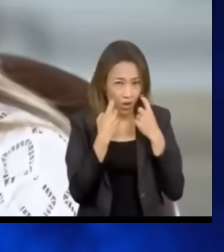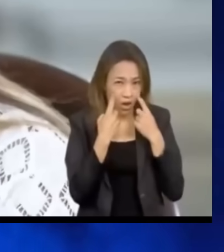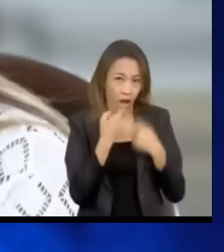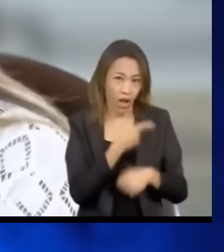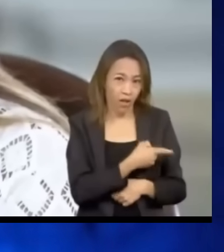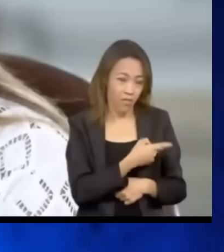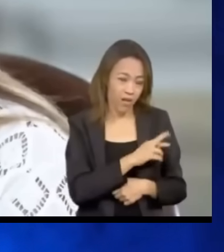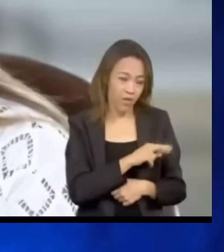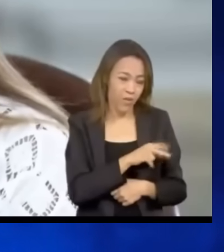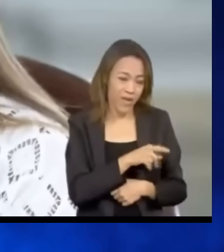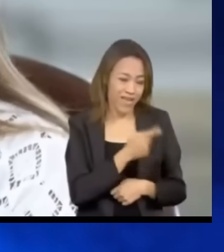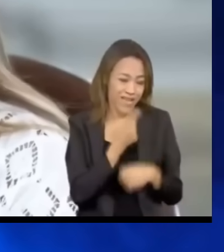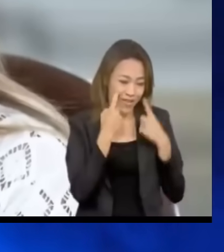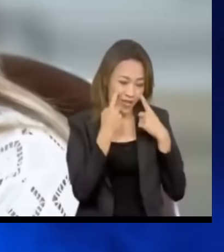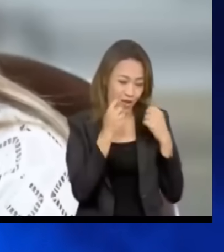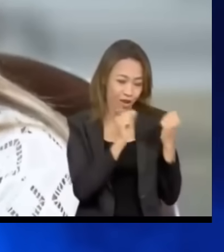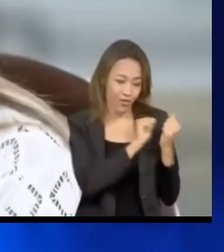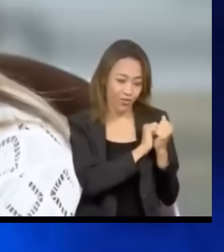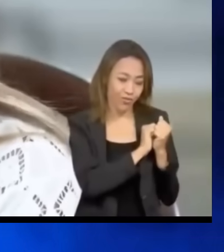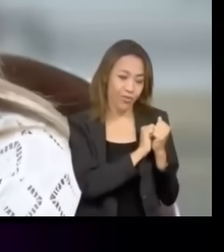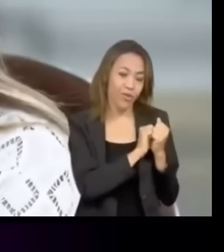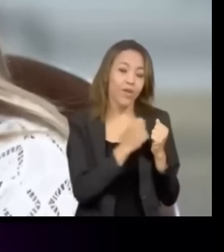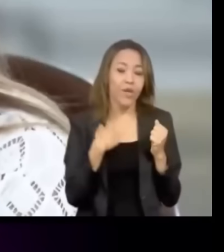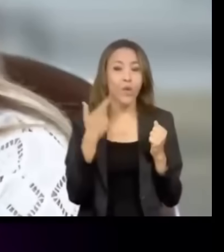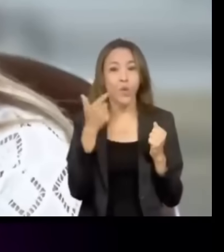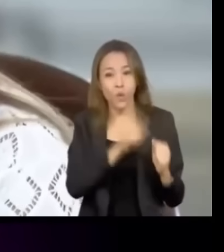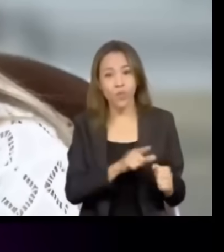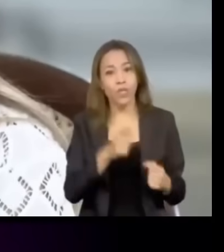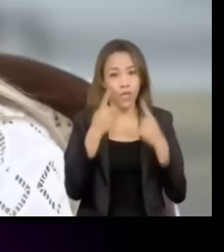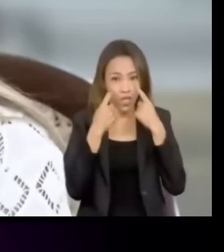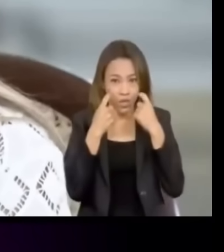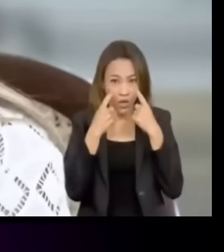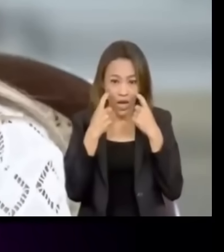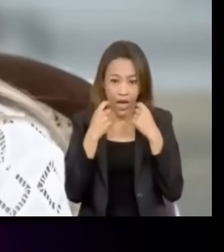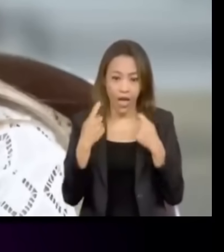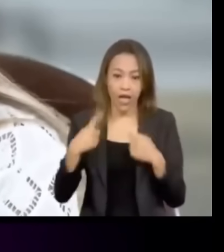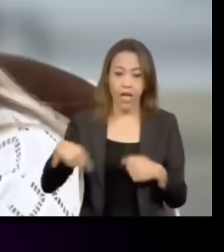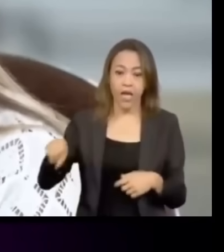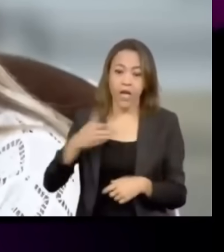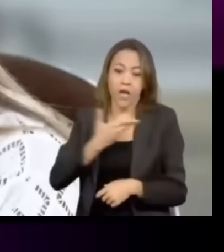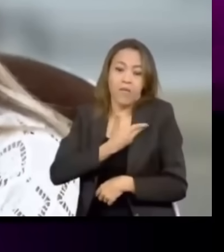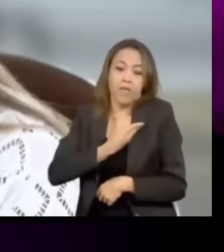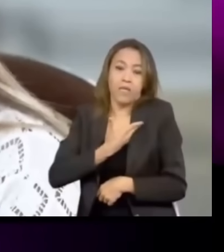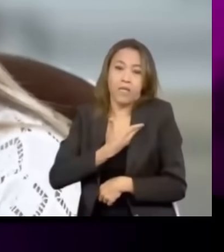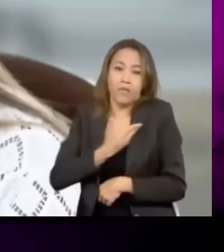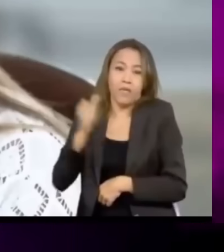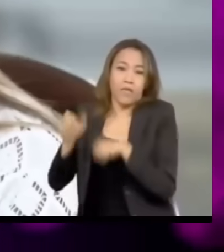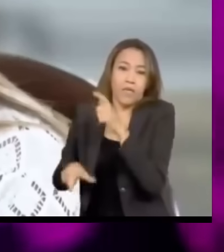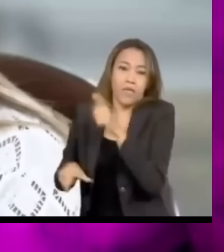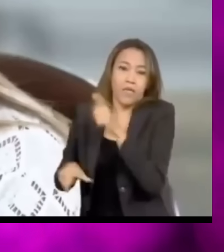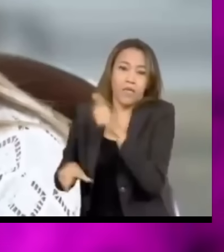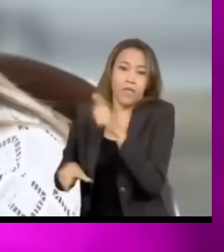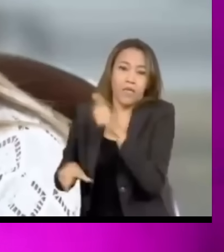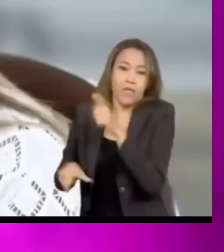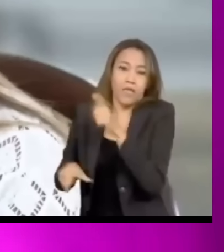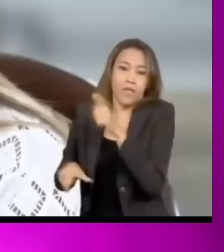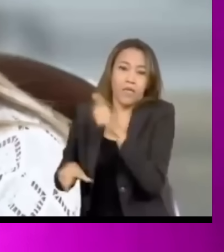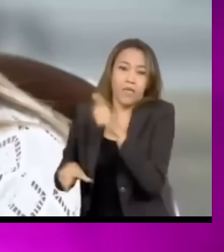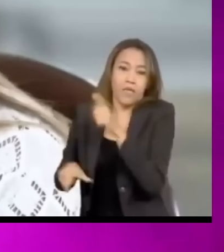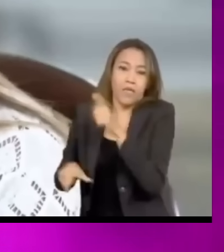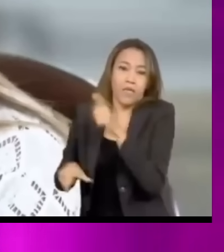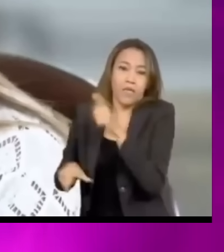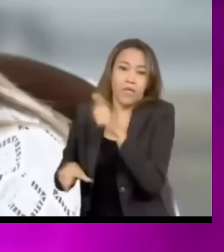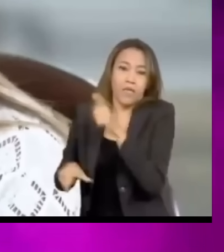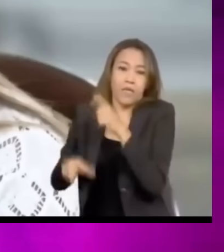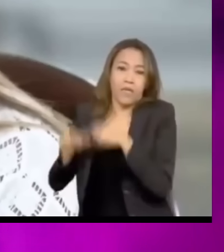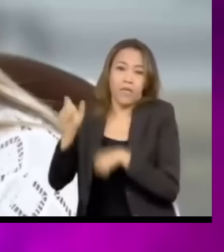consegui chorar quando as meninas que trabalham, minhas amigas e que Sim. trabalham comigo, chegaram aqui, que eu consegui chorar. Ai, caramba, eu